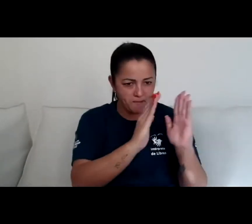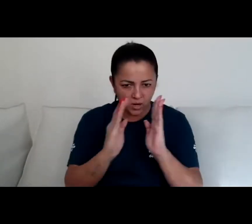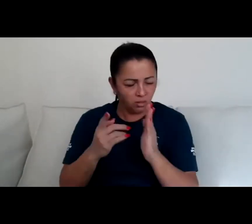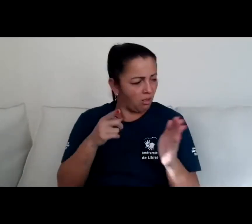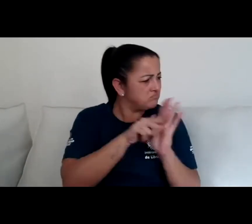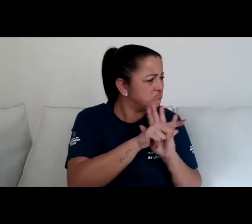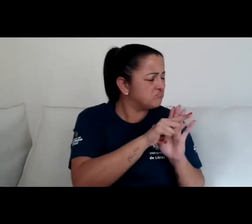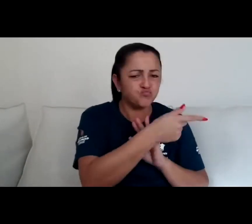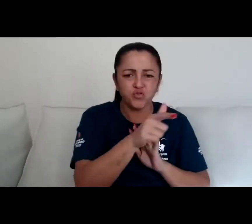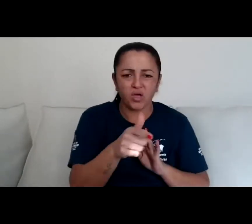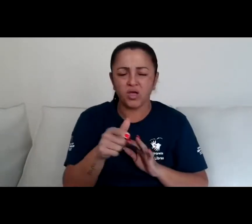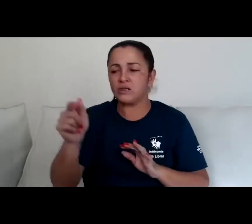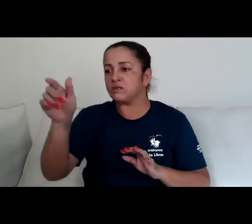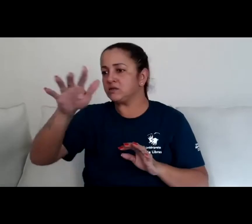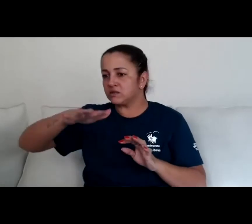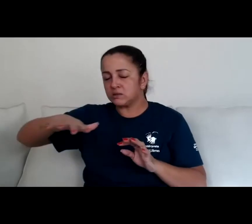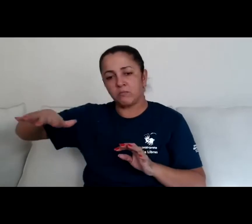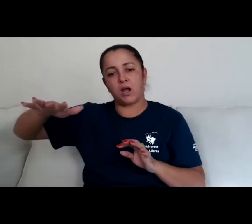vamos